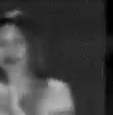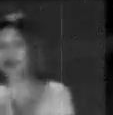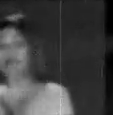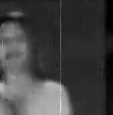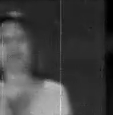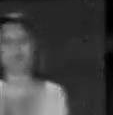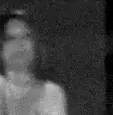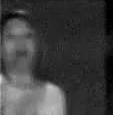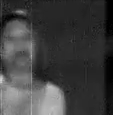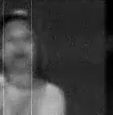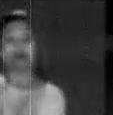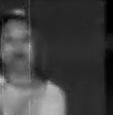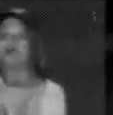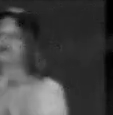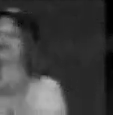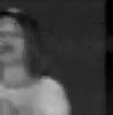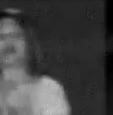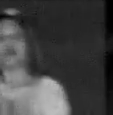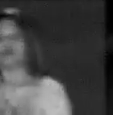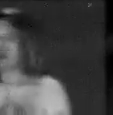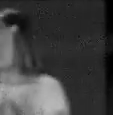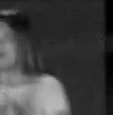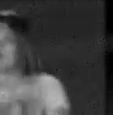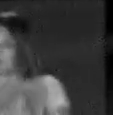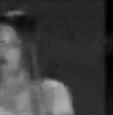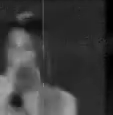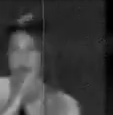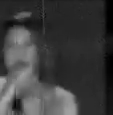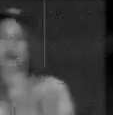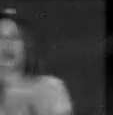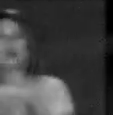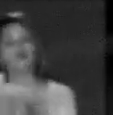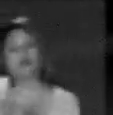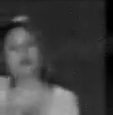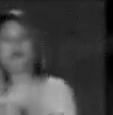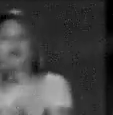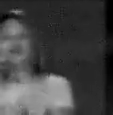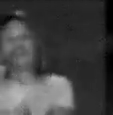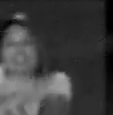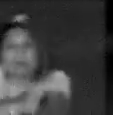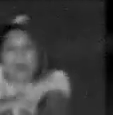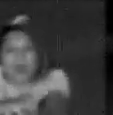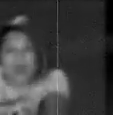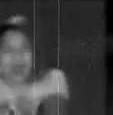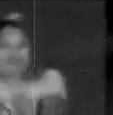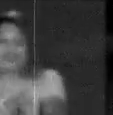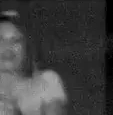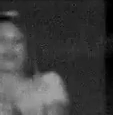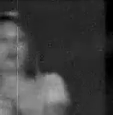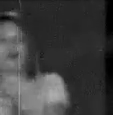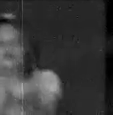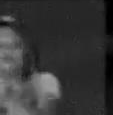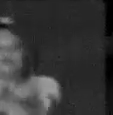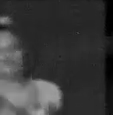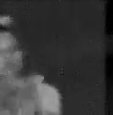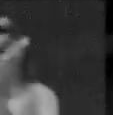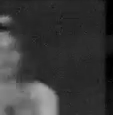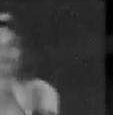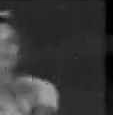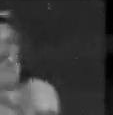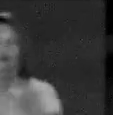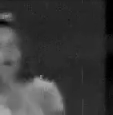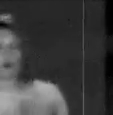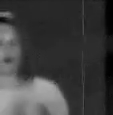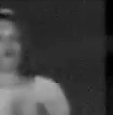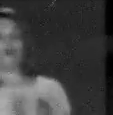de satisfação do usuário, de prevenção da diabetes, da hipertensão arterial e da prevenção da maternidade, da mortalidade